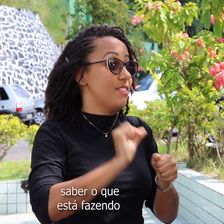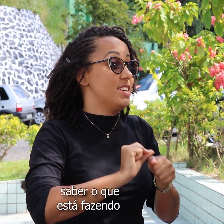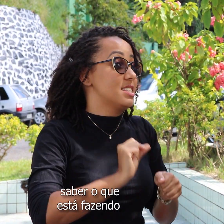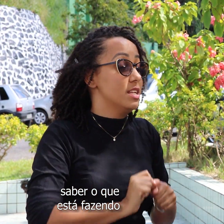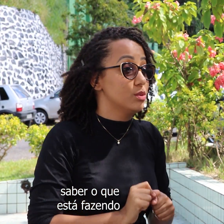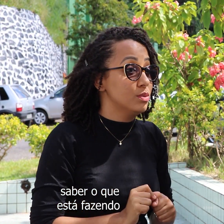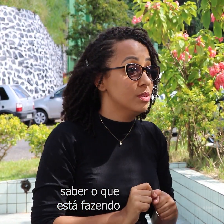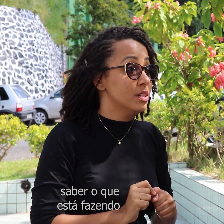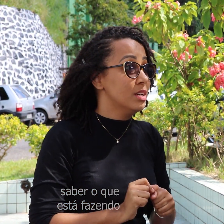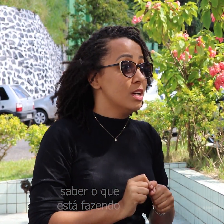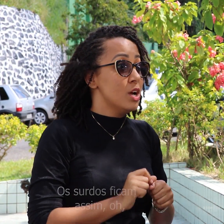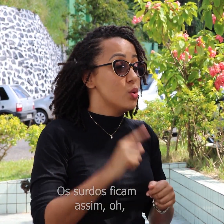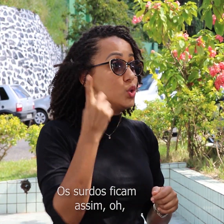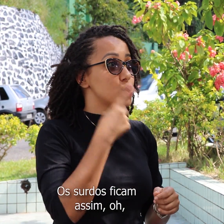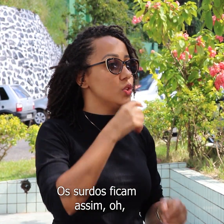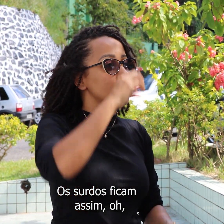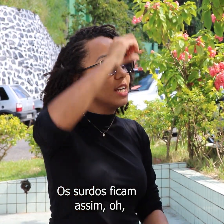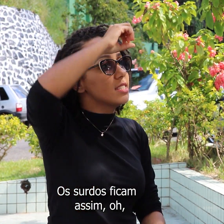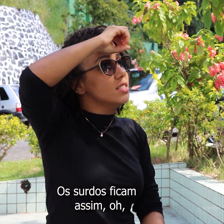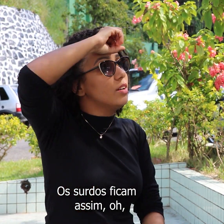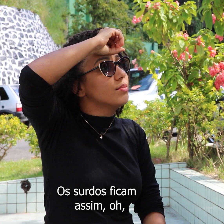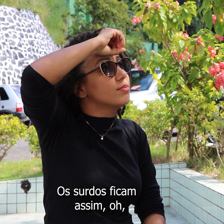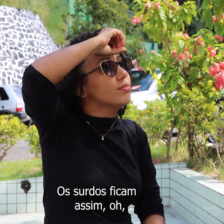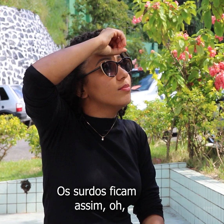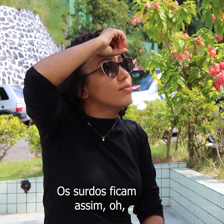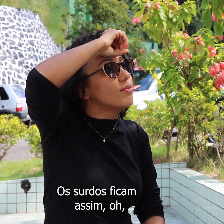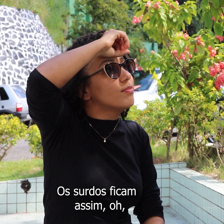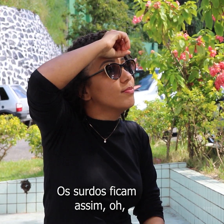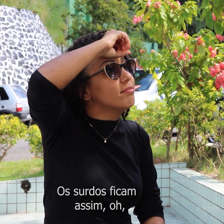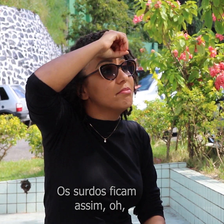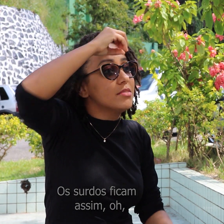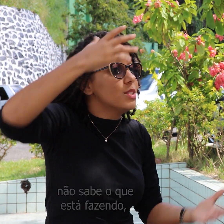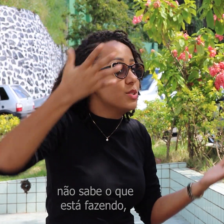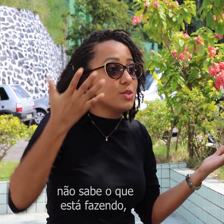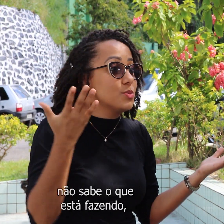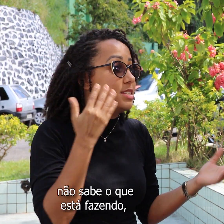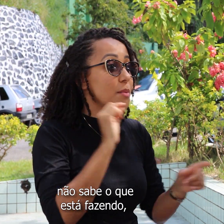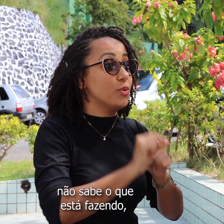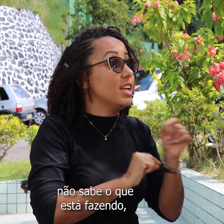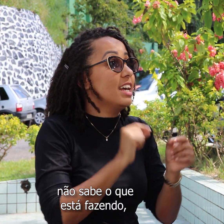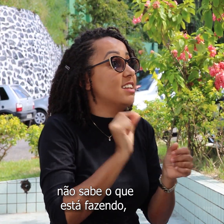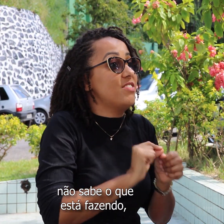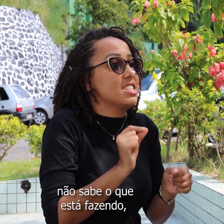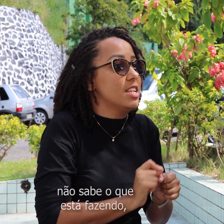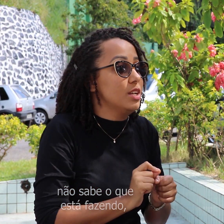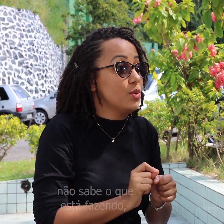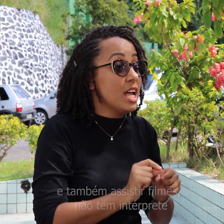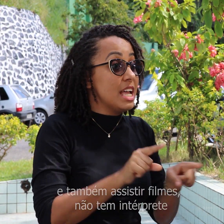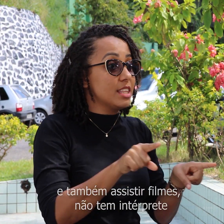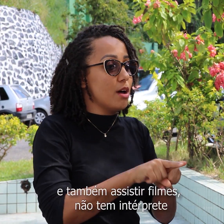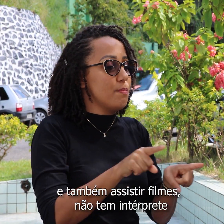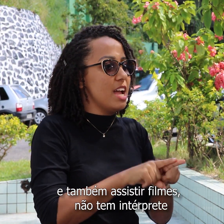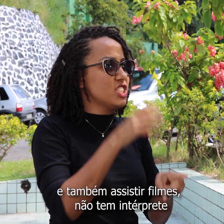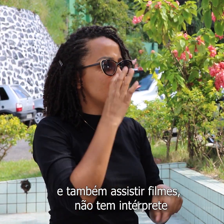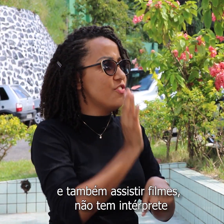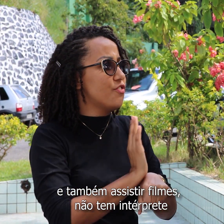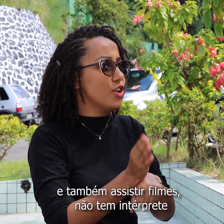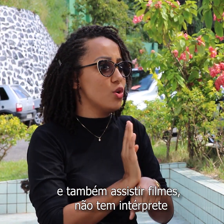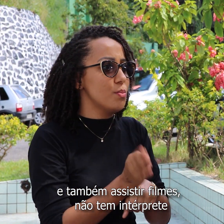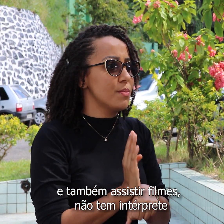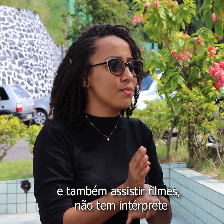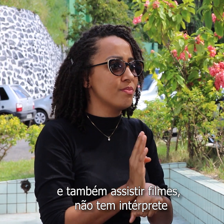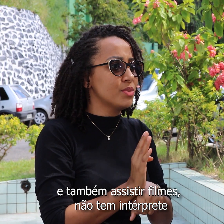saber o que está fazendo. Os estudos ficam assim, ó. Não sabe o que é que está fazendo e também